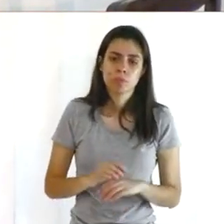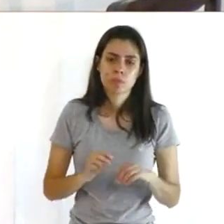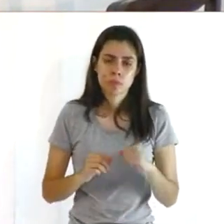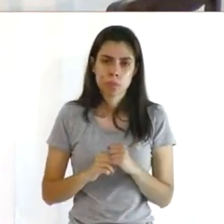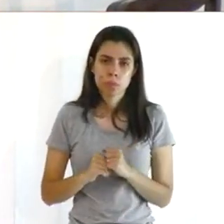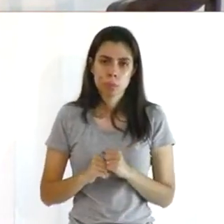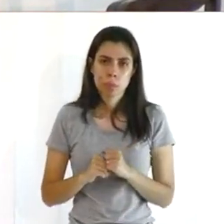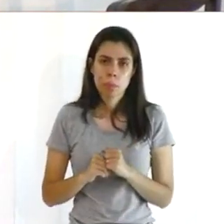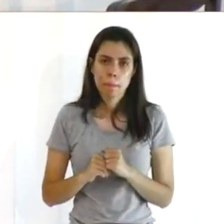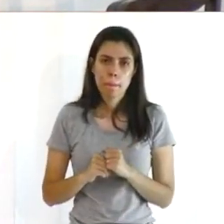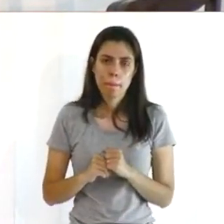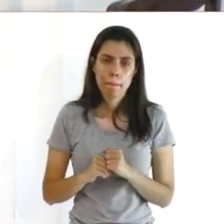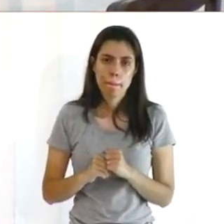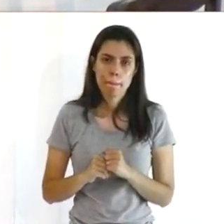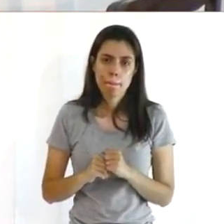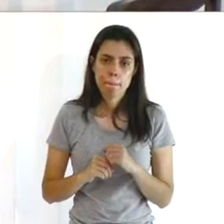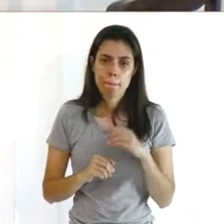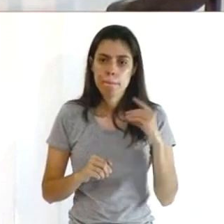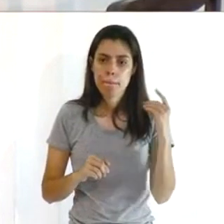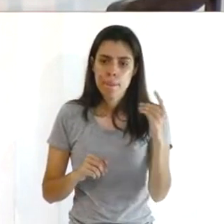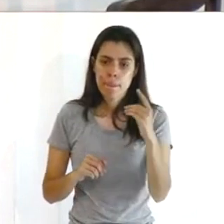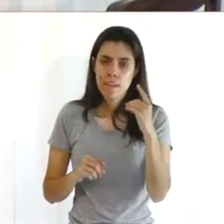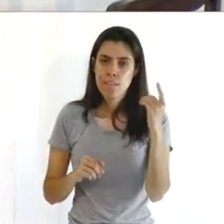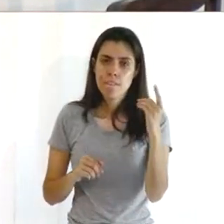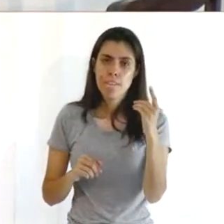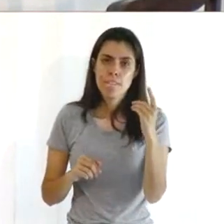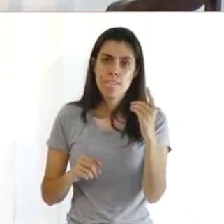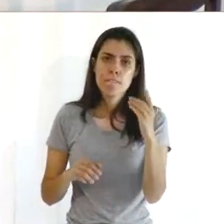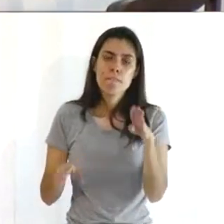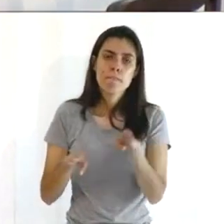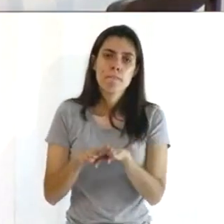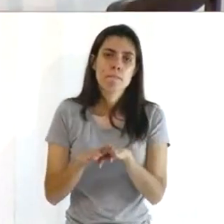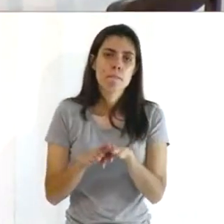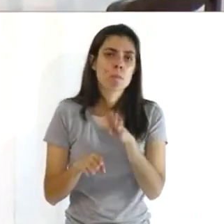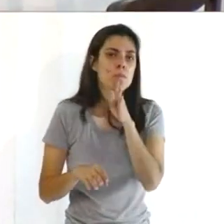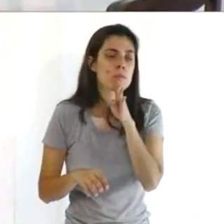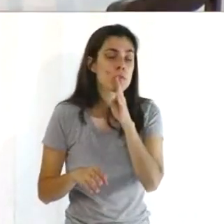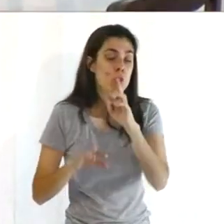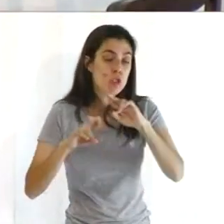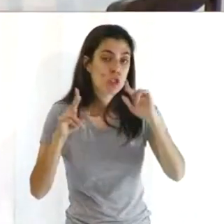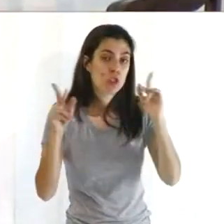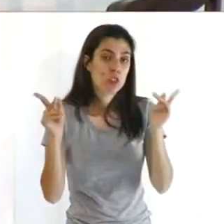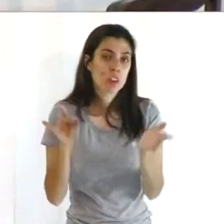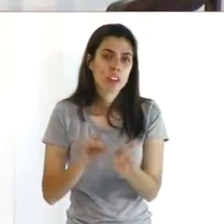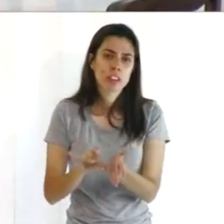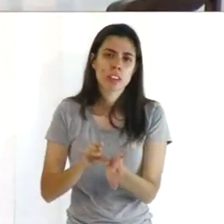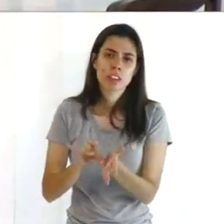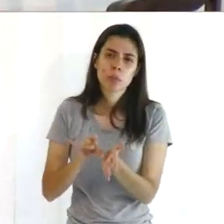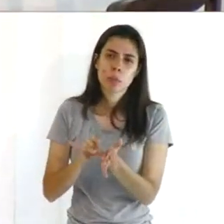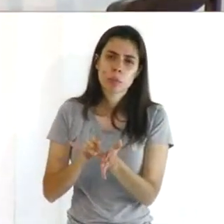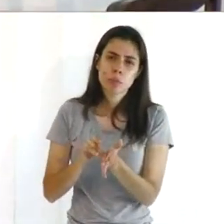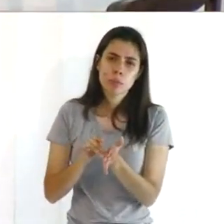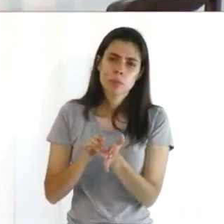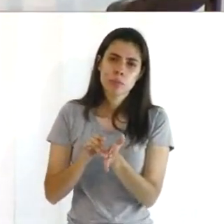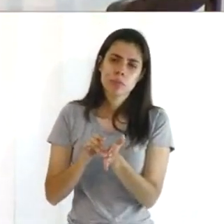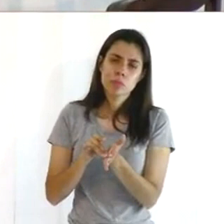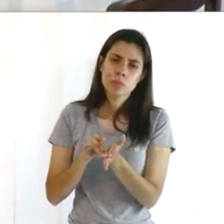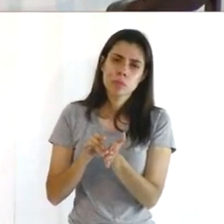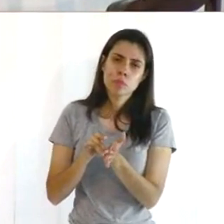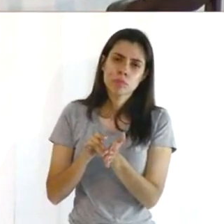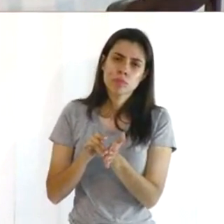depois Davi também colecionou outros adversários. É bem verdade, irmãos, que por causa do pecado, de